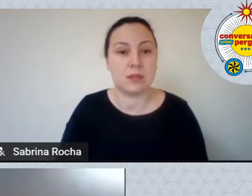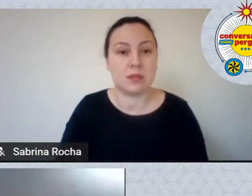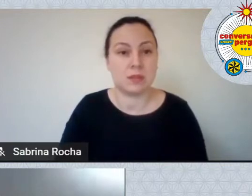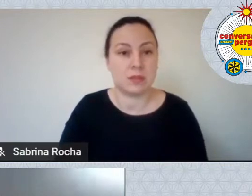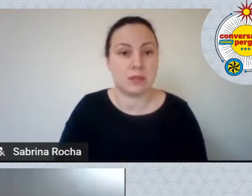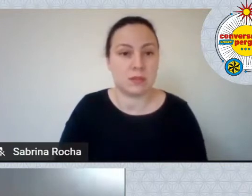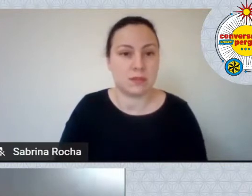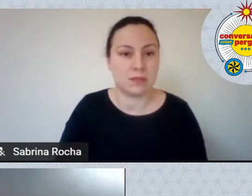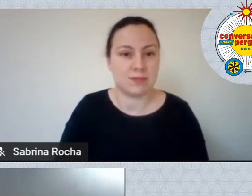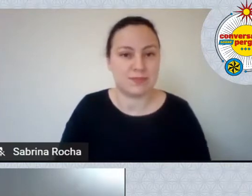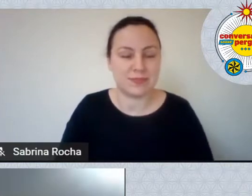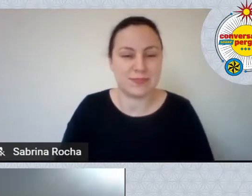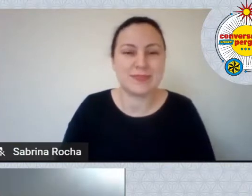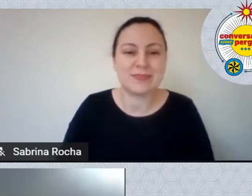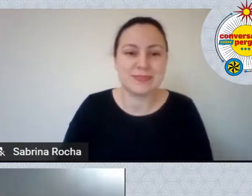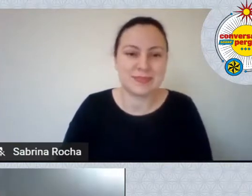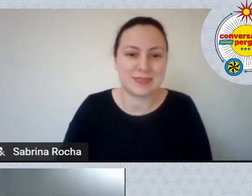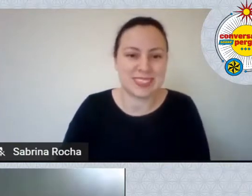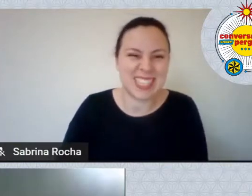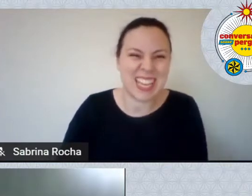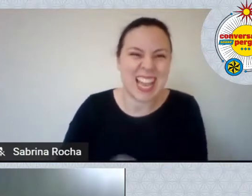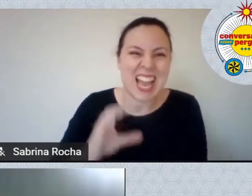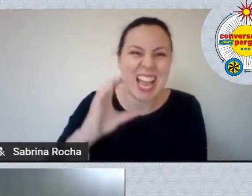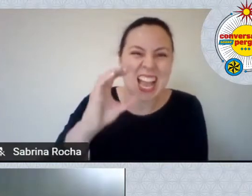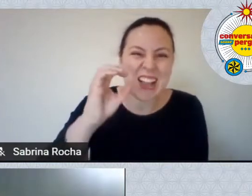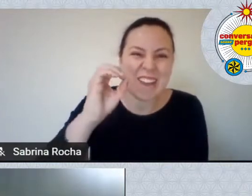comorbidade. Comorbidades. Uhum.